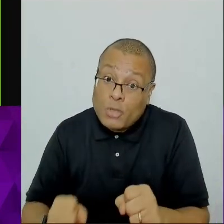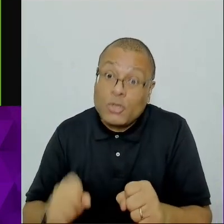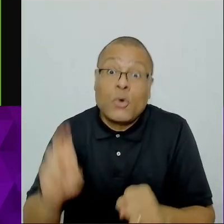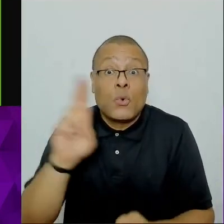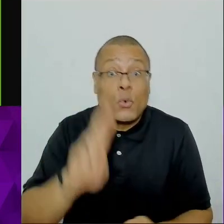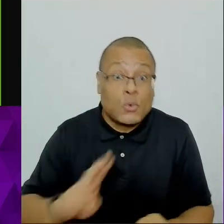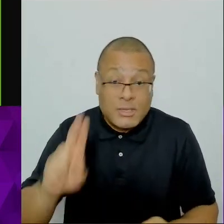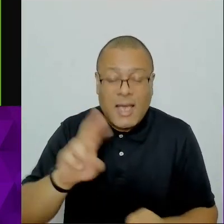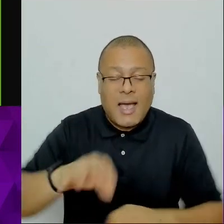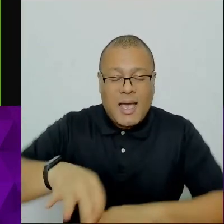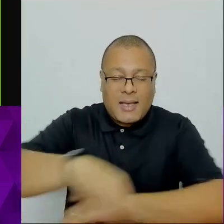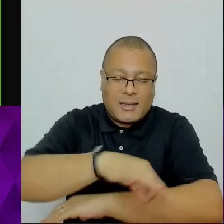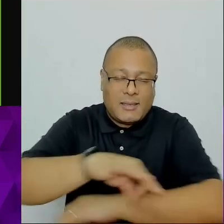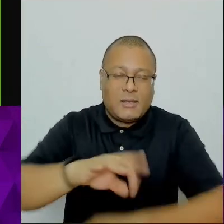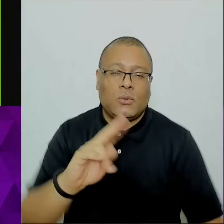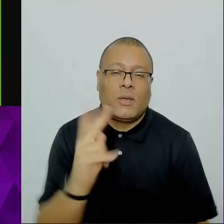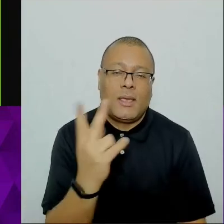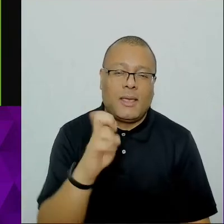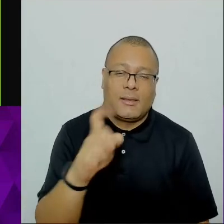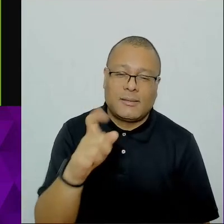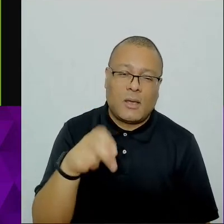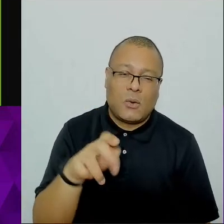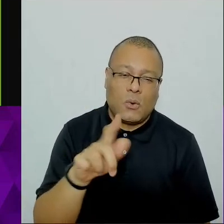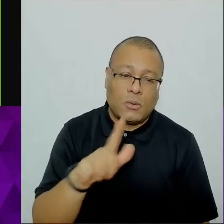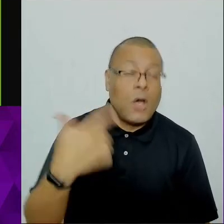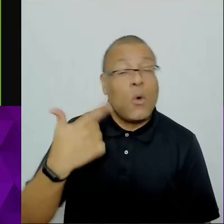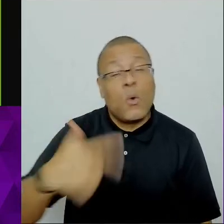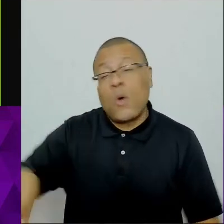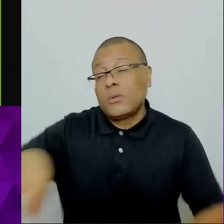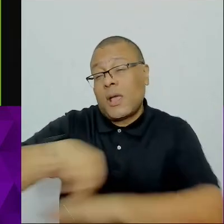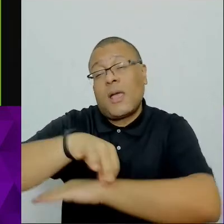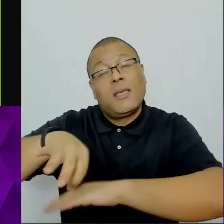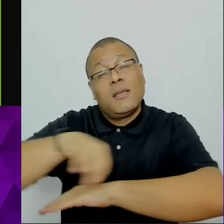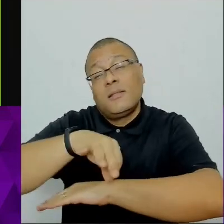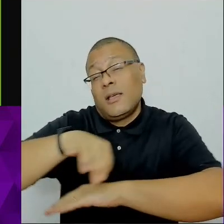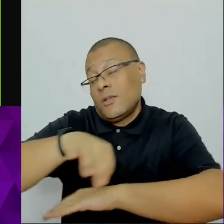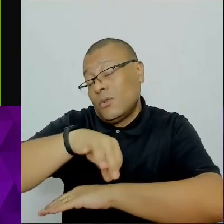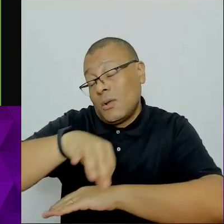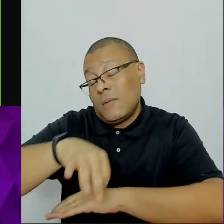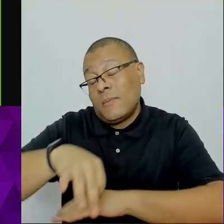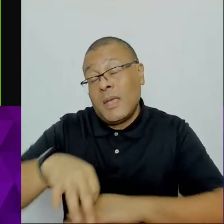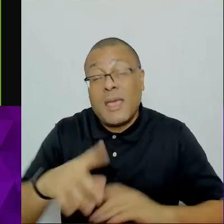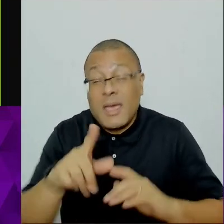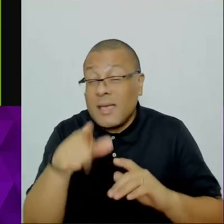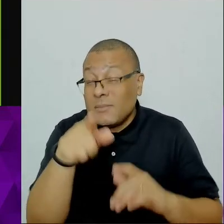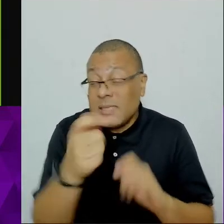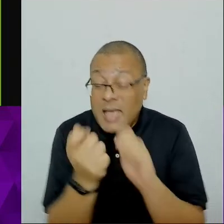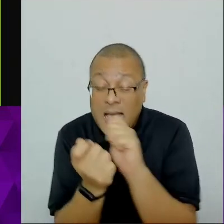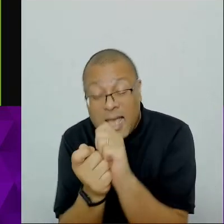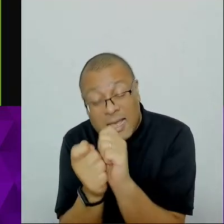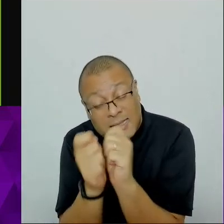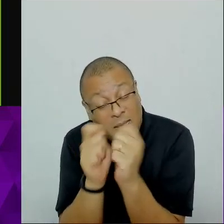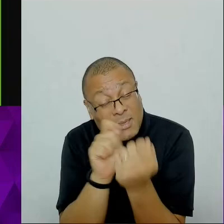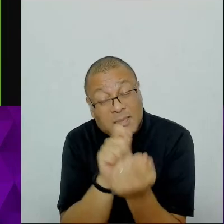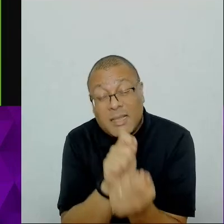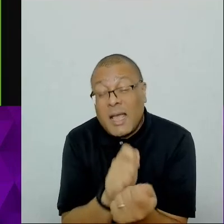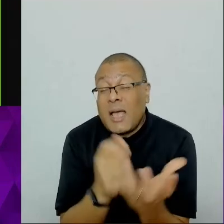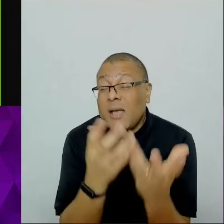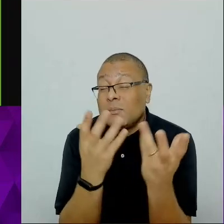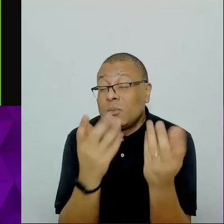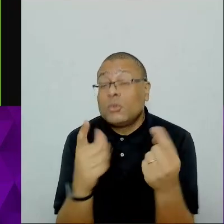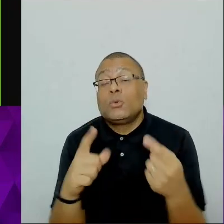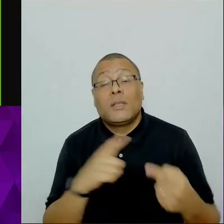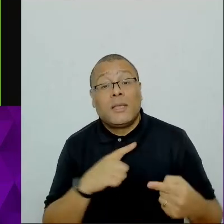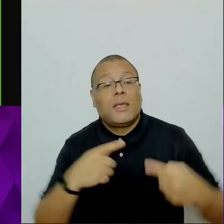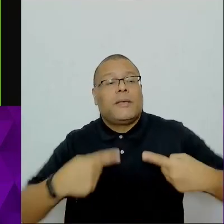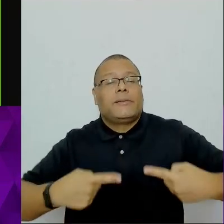a arquitetura hexagonal ou qualquer outra arquitetura. Então, assim, é muito personalizado, baseado no que a gente vai ter de